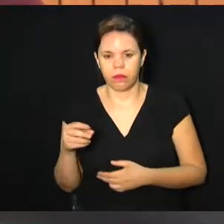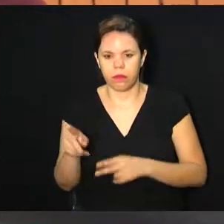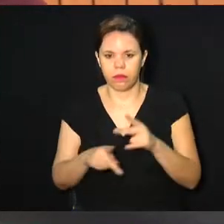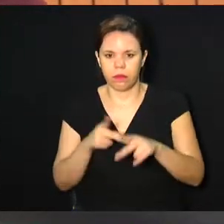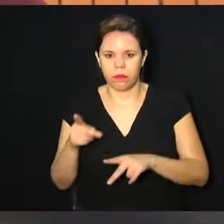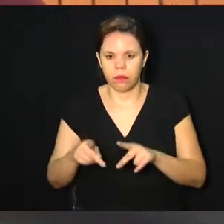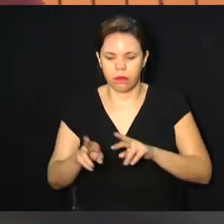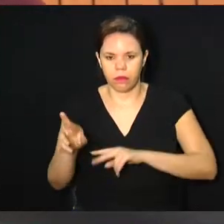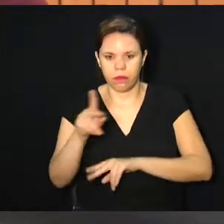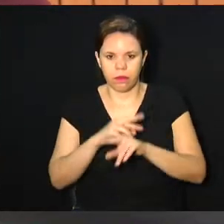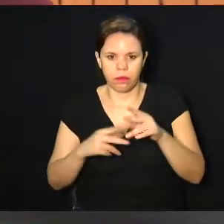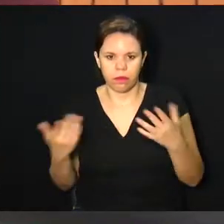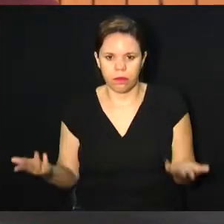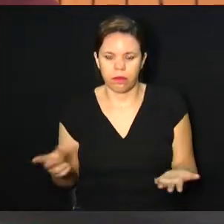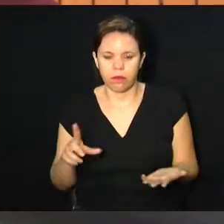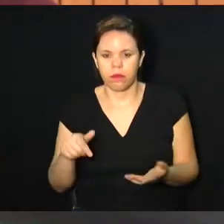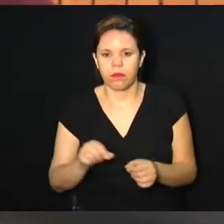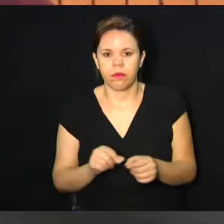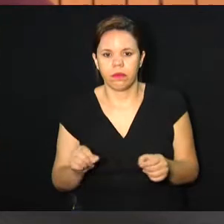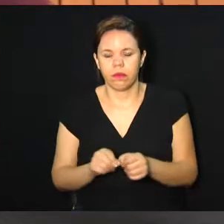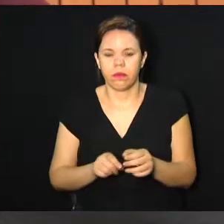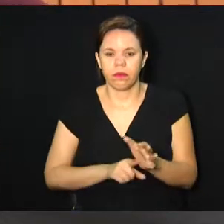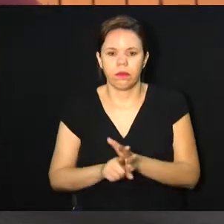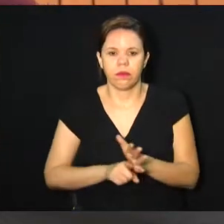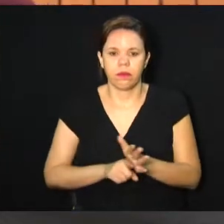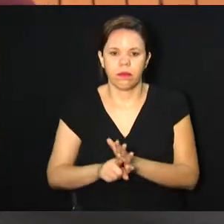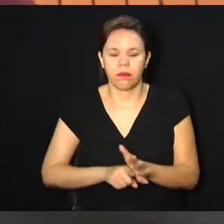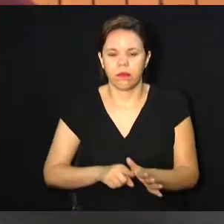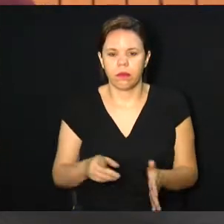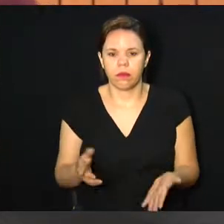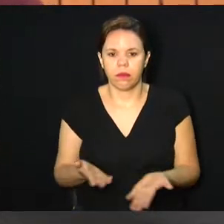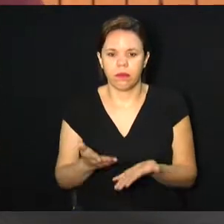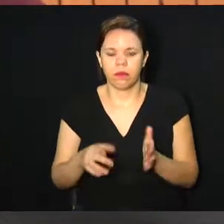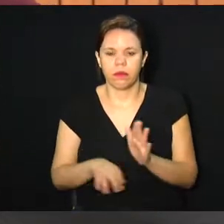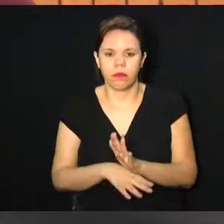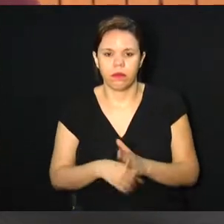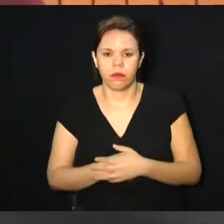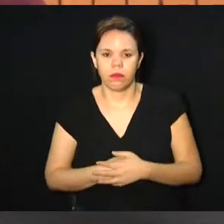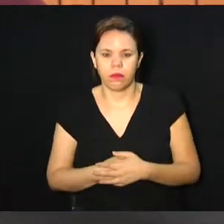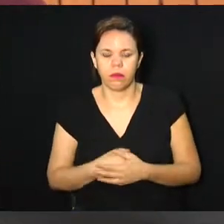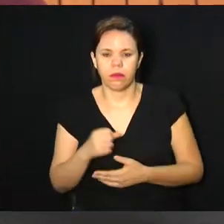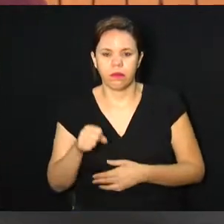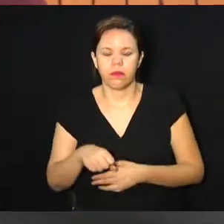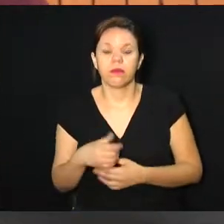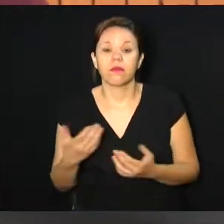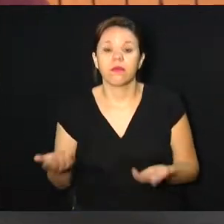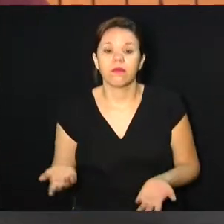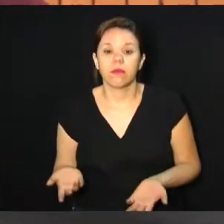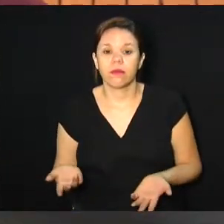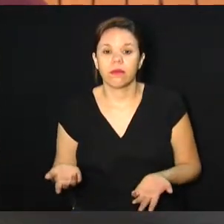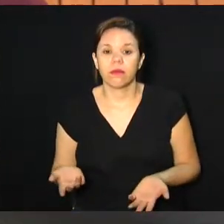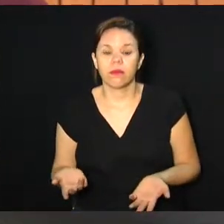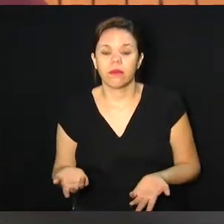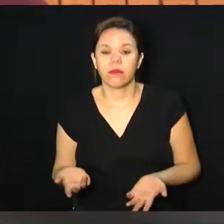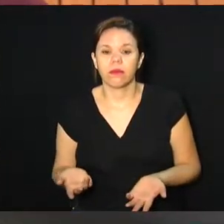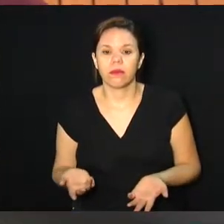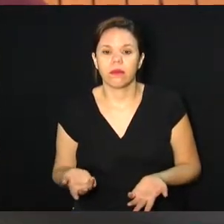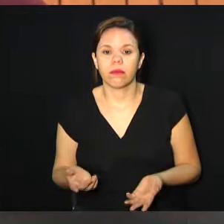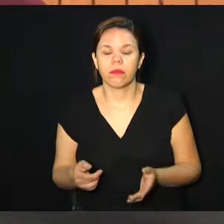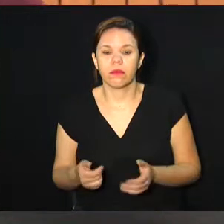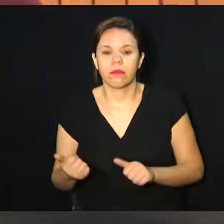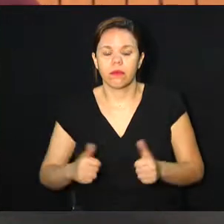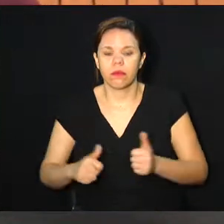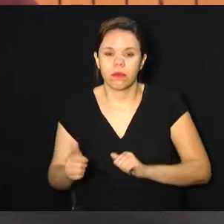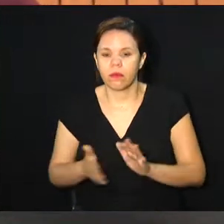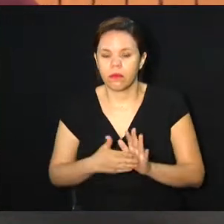diferentes, e depois fizemos um levantamento para ver se essas contribuições estavam ou não estavam sendo contempladas na licitação